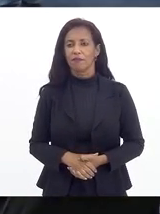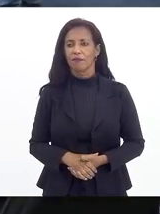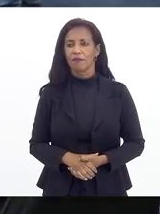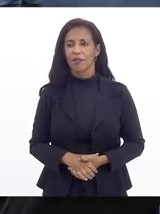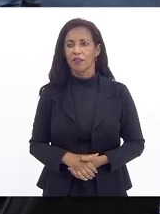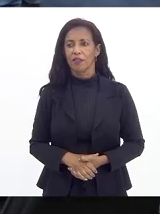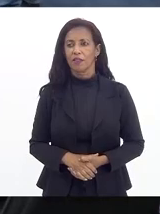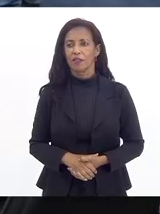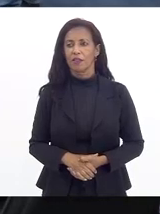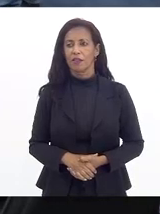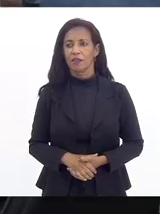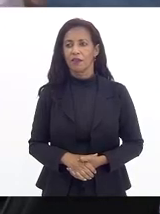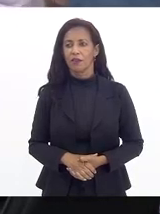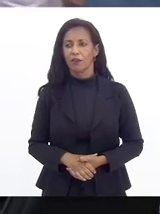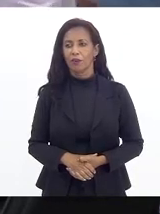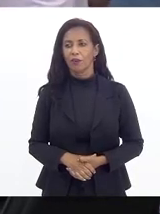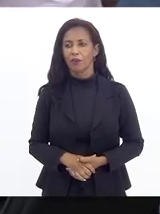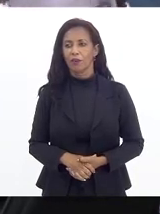Mas é para avançar já.